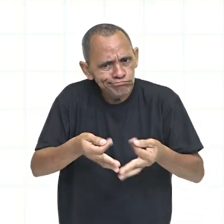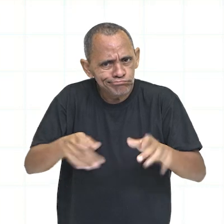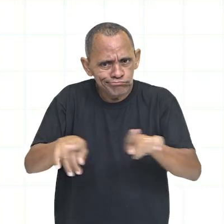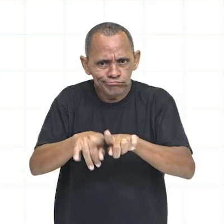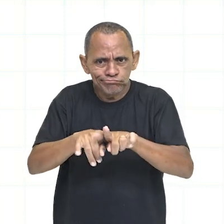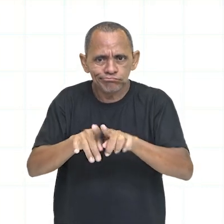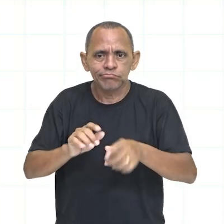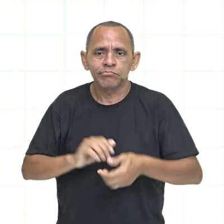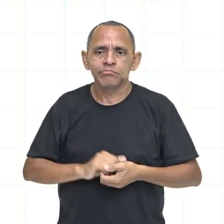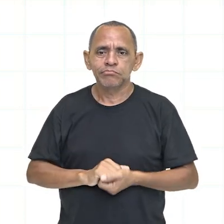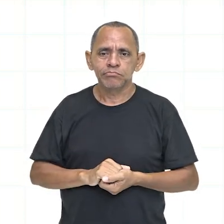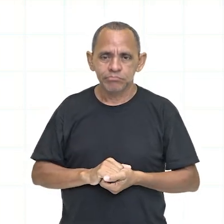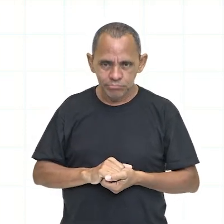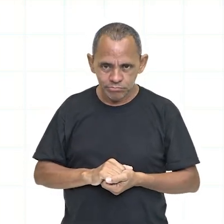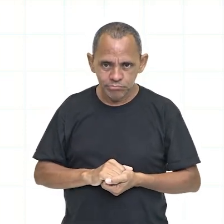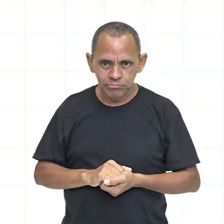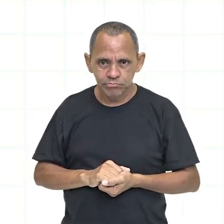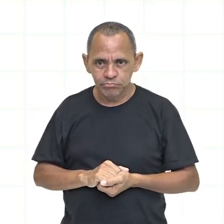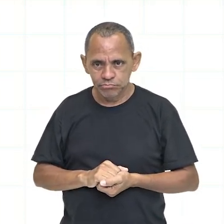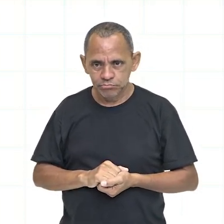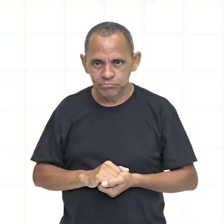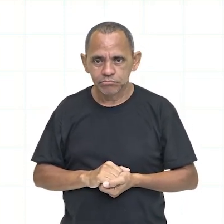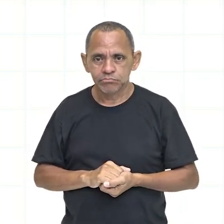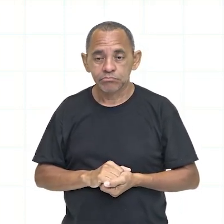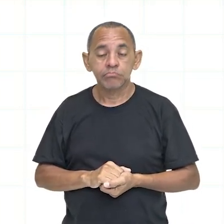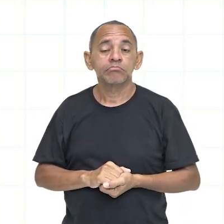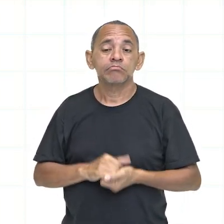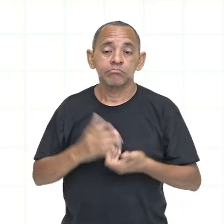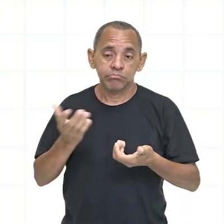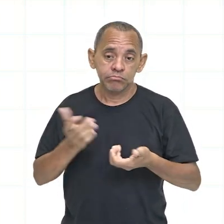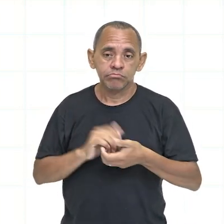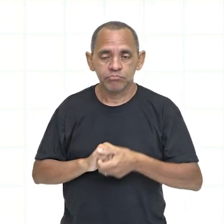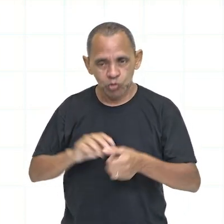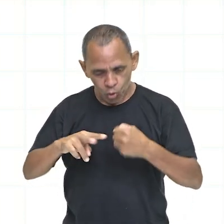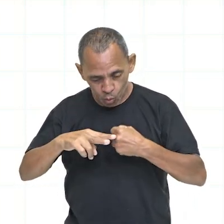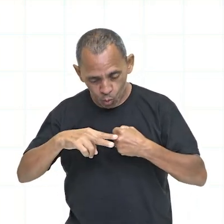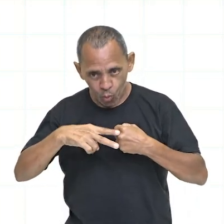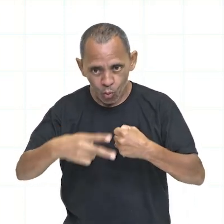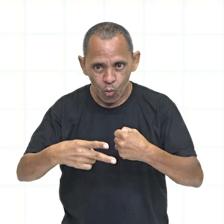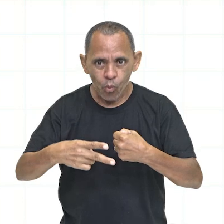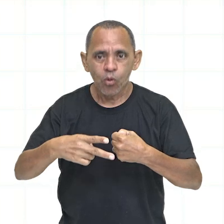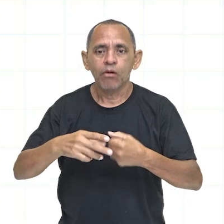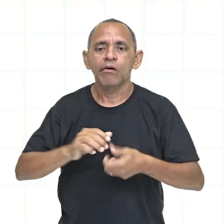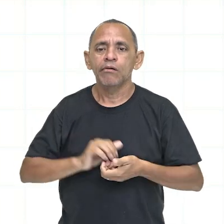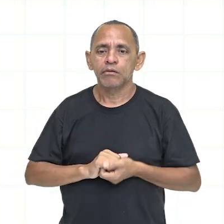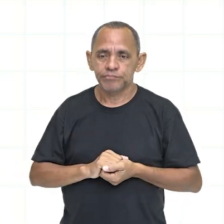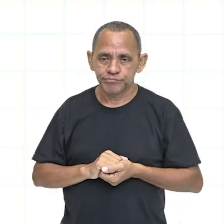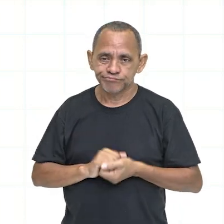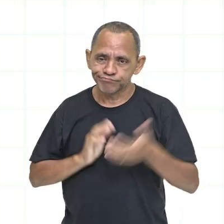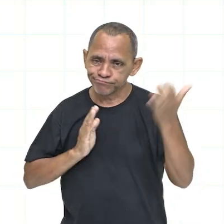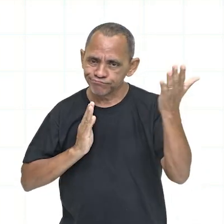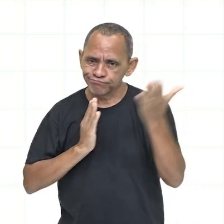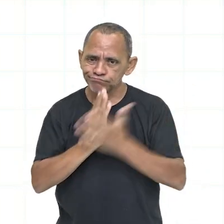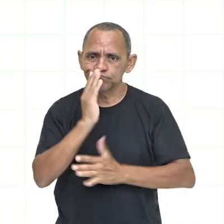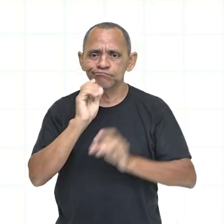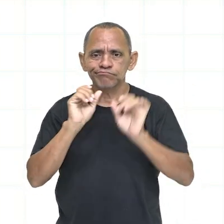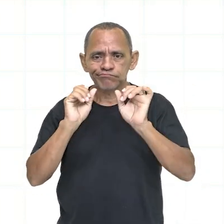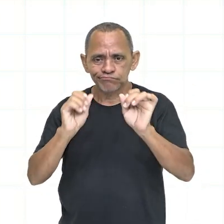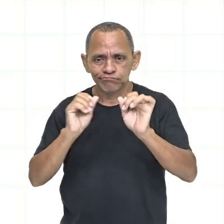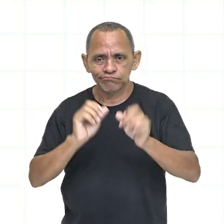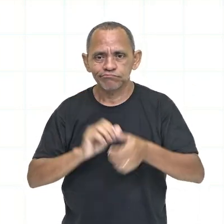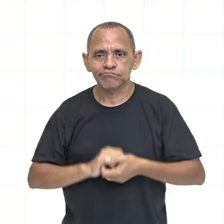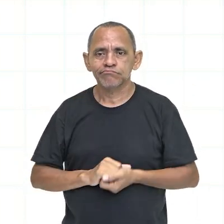estudou com esforço, né? Ele se dedicou, consequentemente, tá? Ele passou, tá?